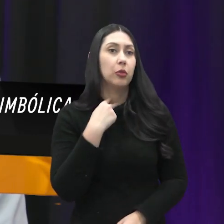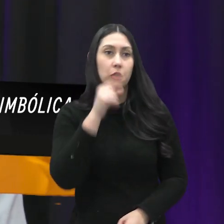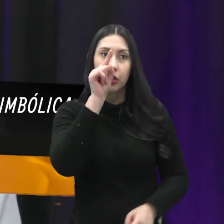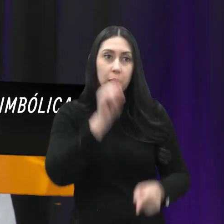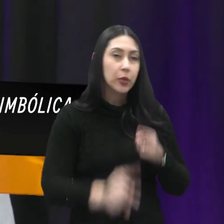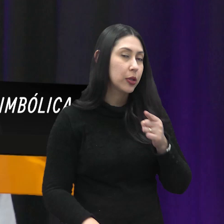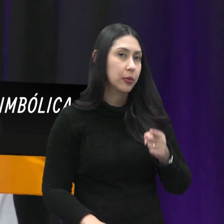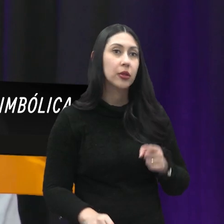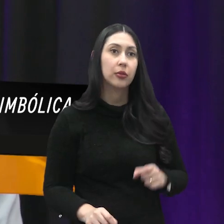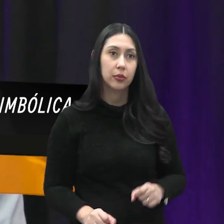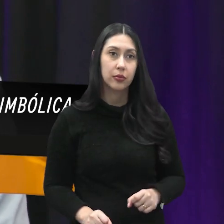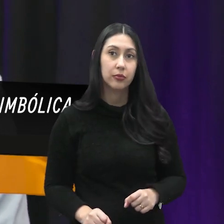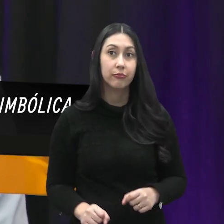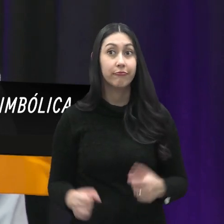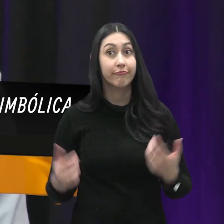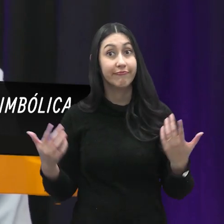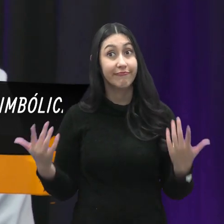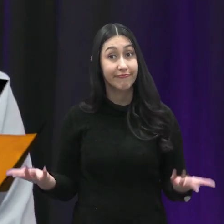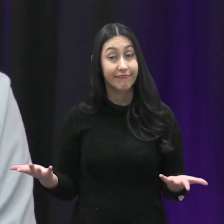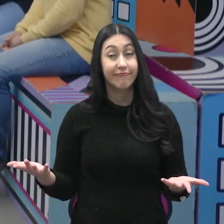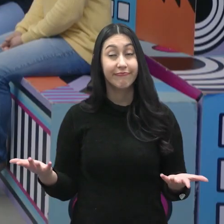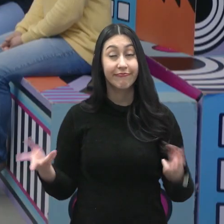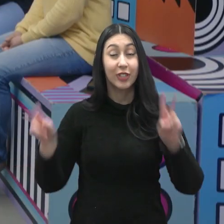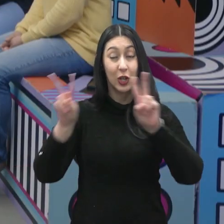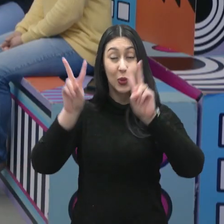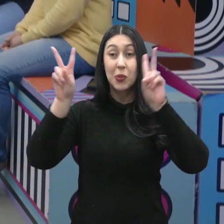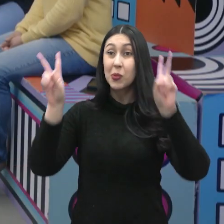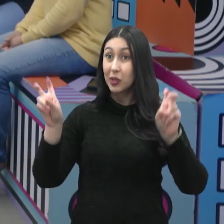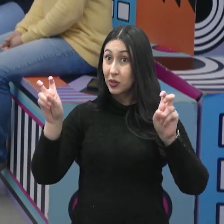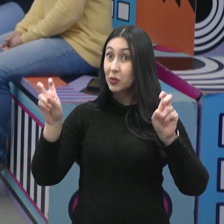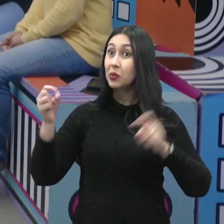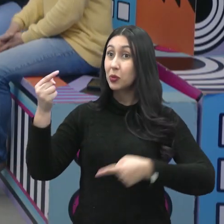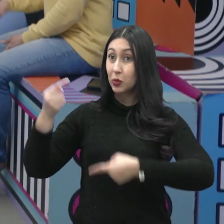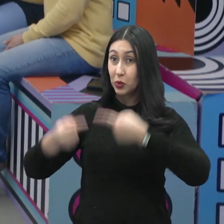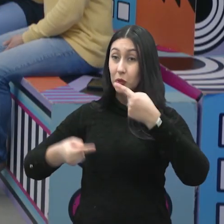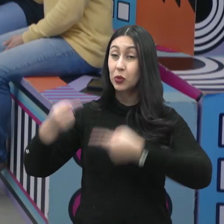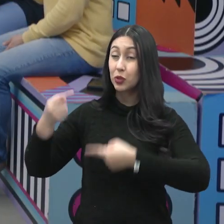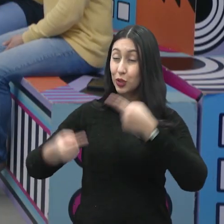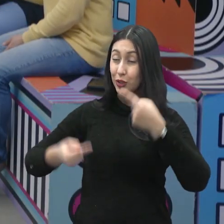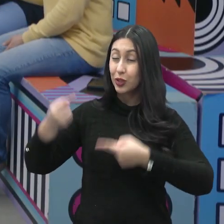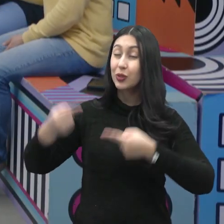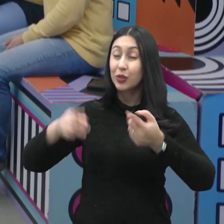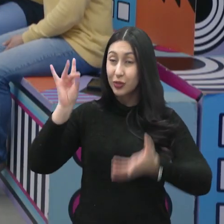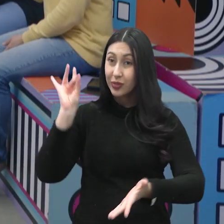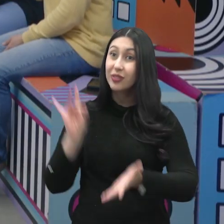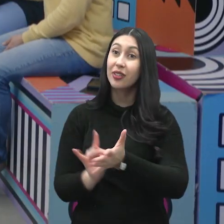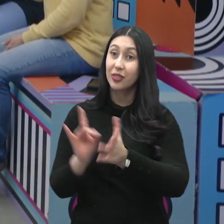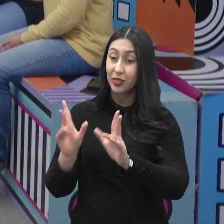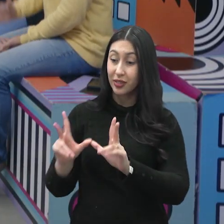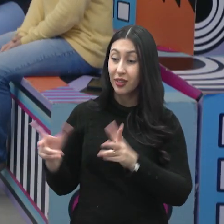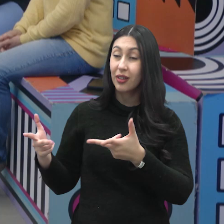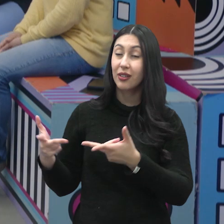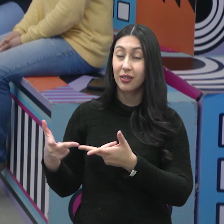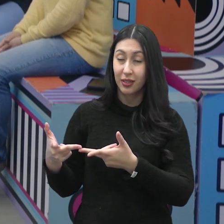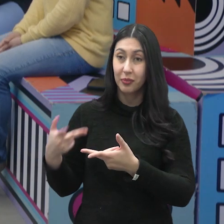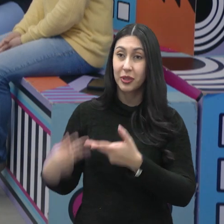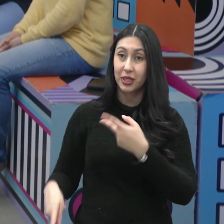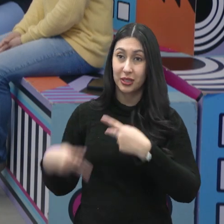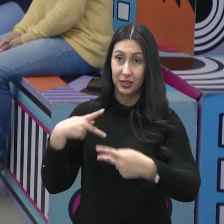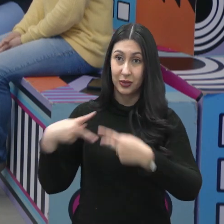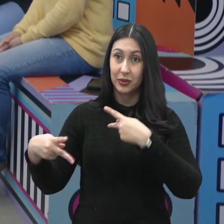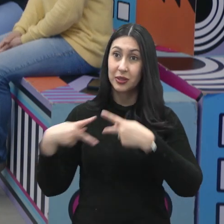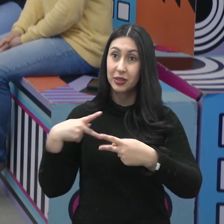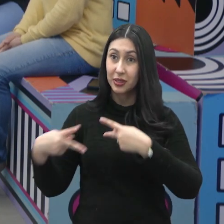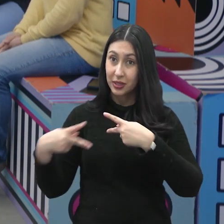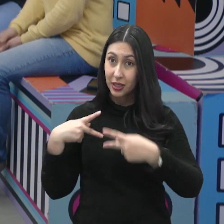bonecos desse tipo. Ou seja, são assuntos que estão sendo vistos e debatidos no ambiente legislativo